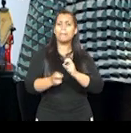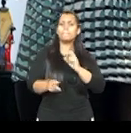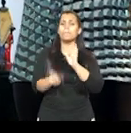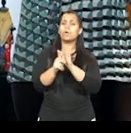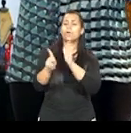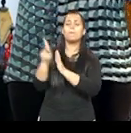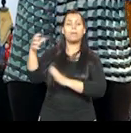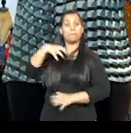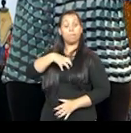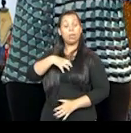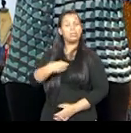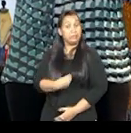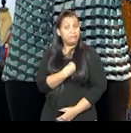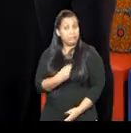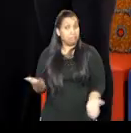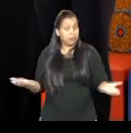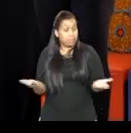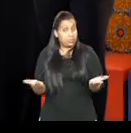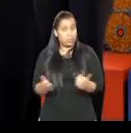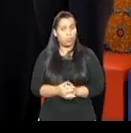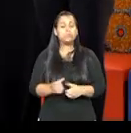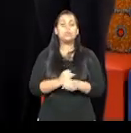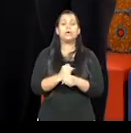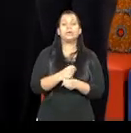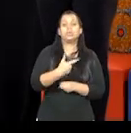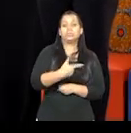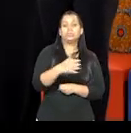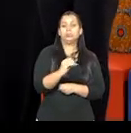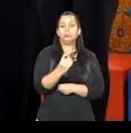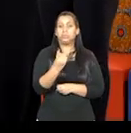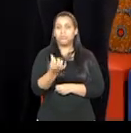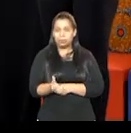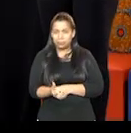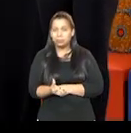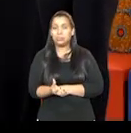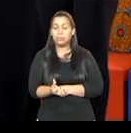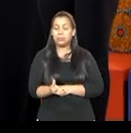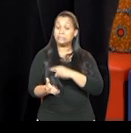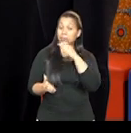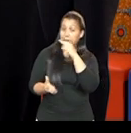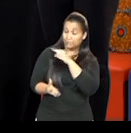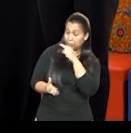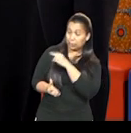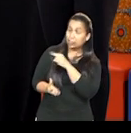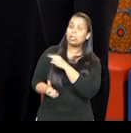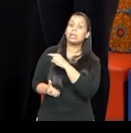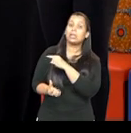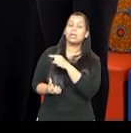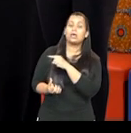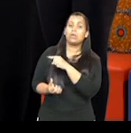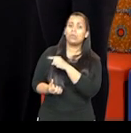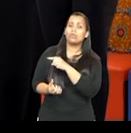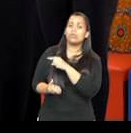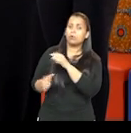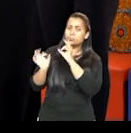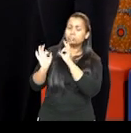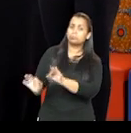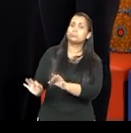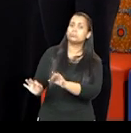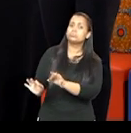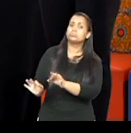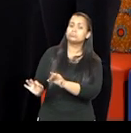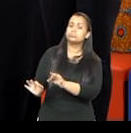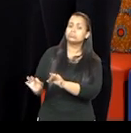está viva como conhecemos hoje. Em 2016, ela foi considerada pelo Conselho Nacional